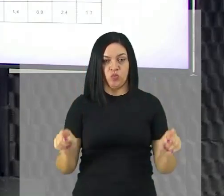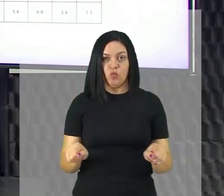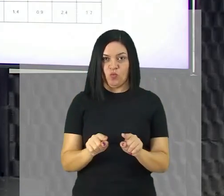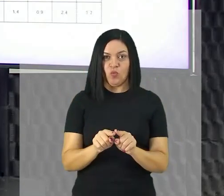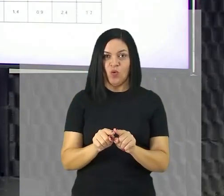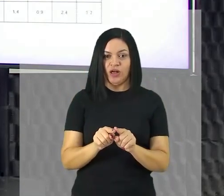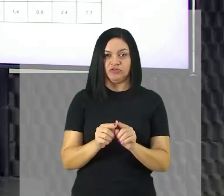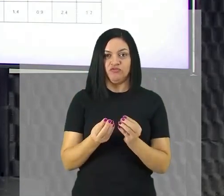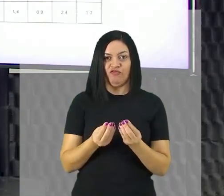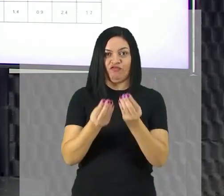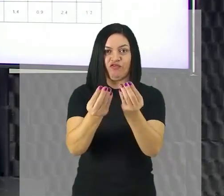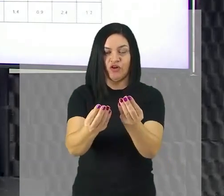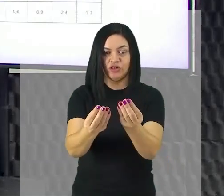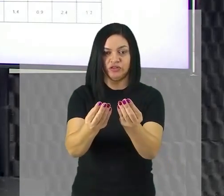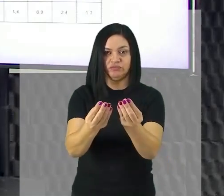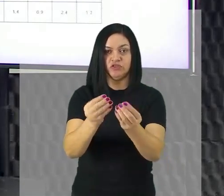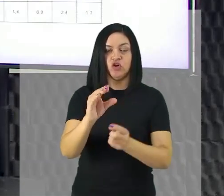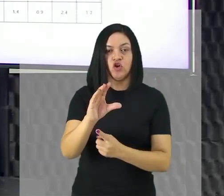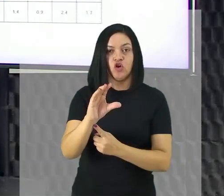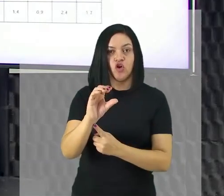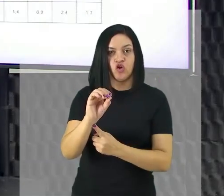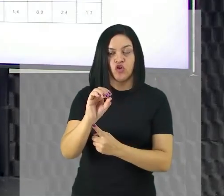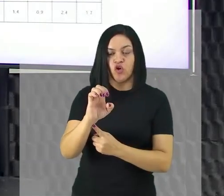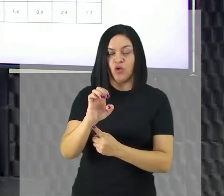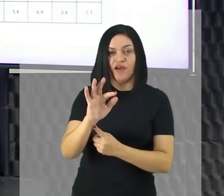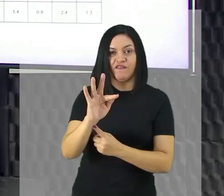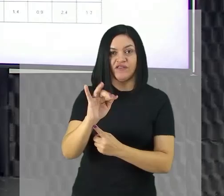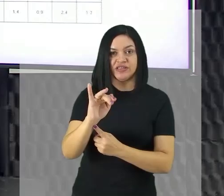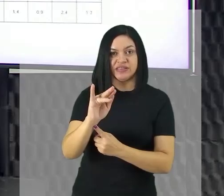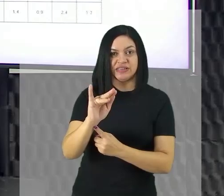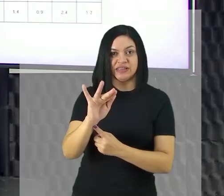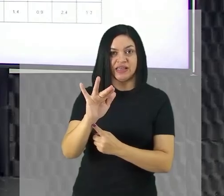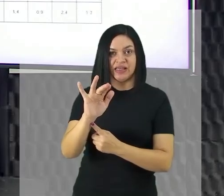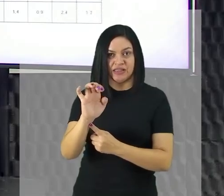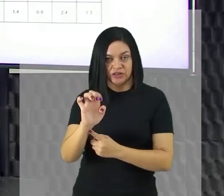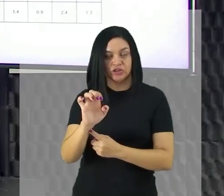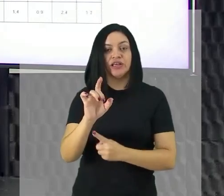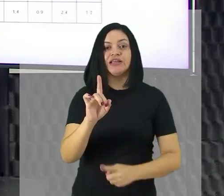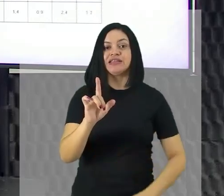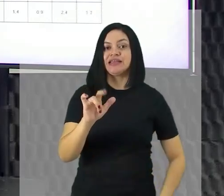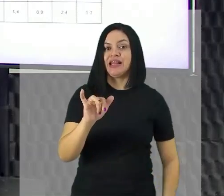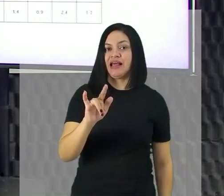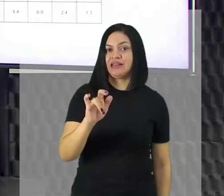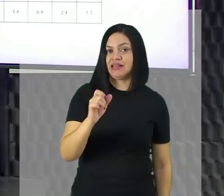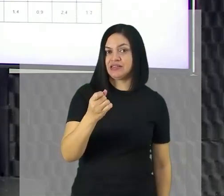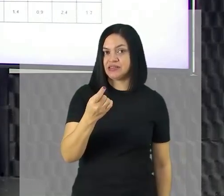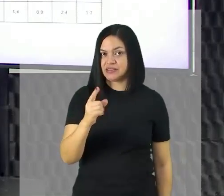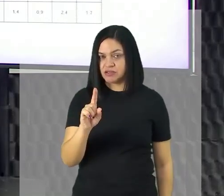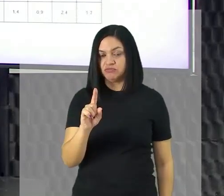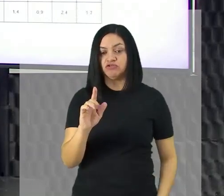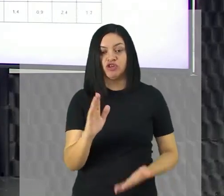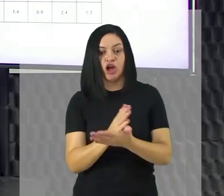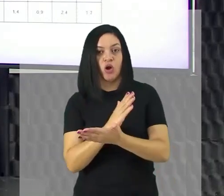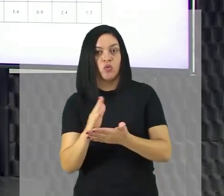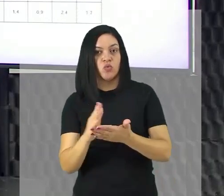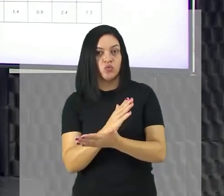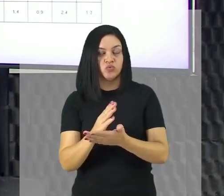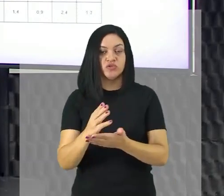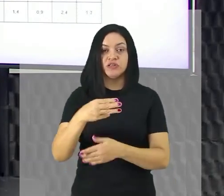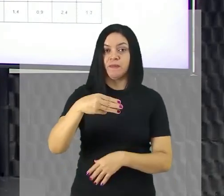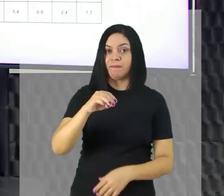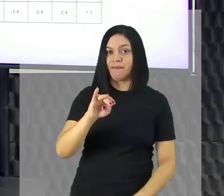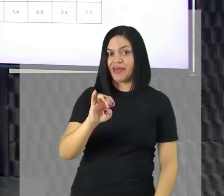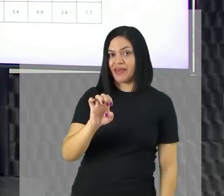baixo, oferece os coeficientes de dilatação linear de alguns metais e ligas metálicas. Coeficiente